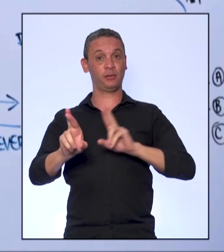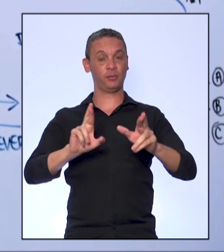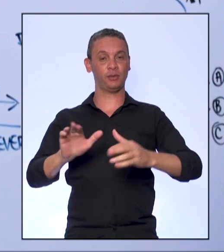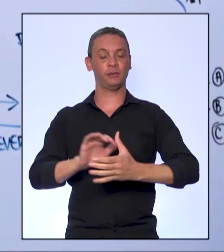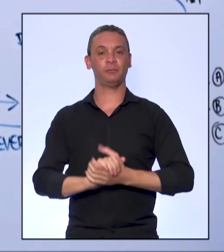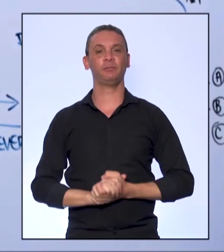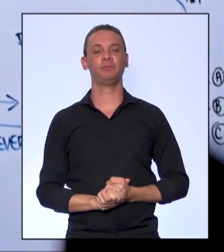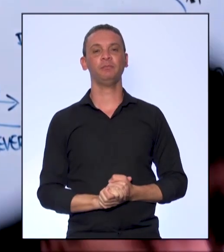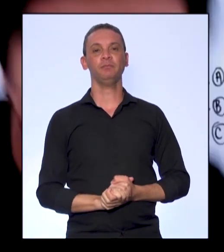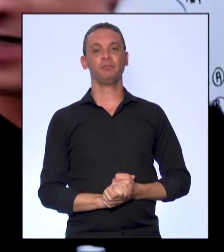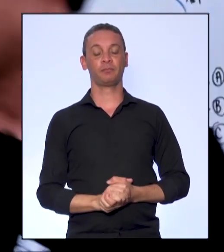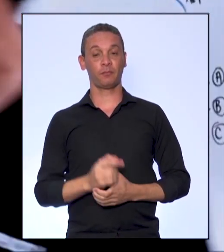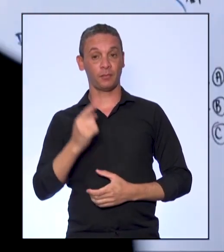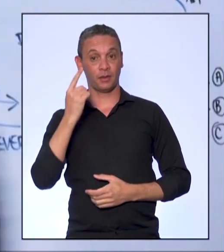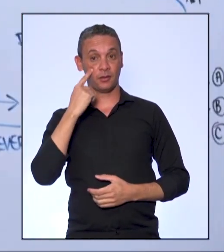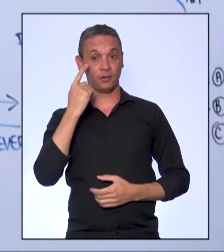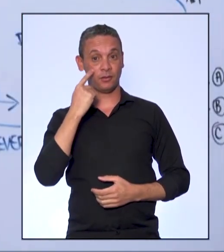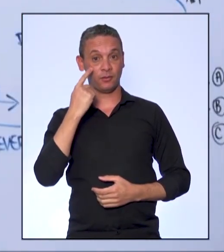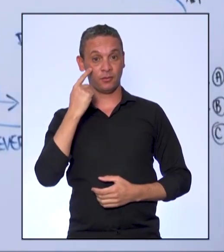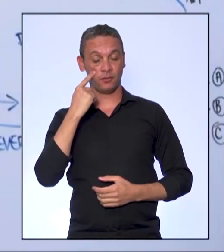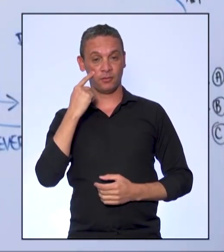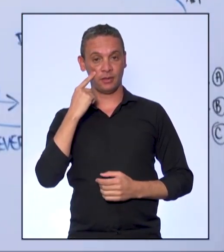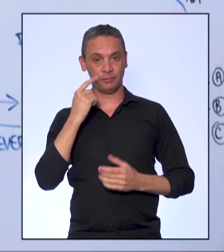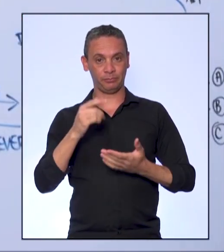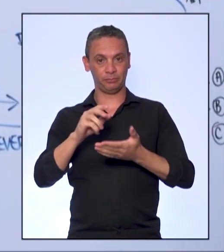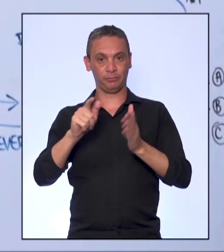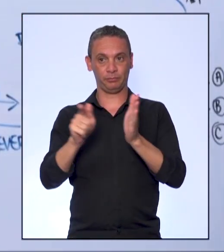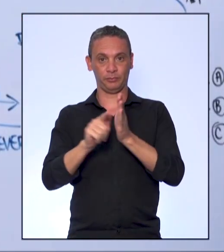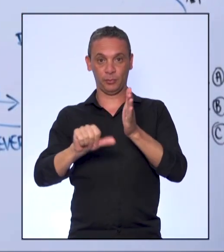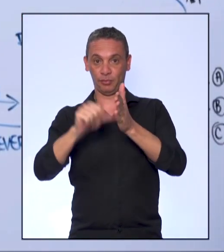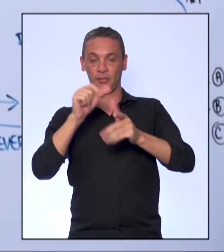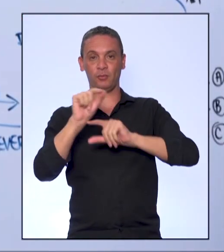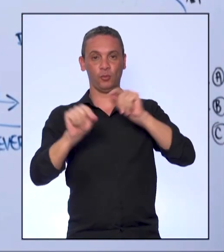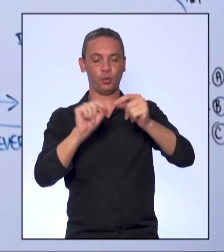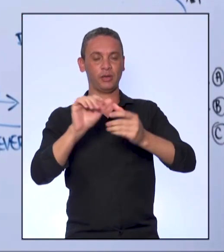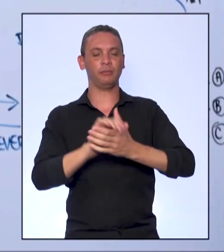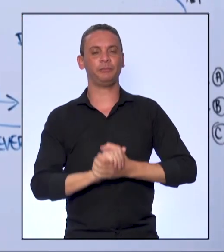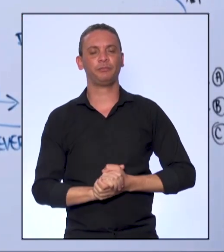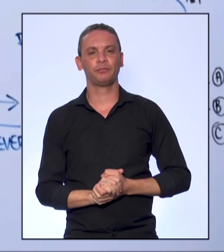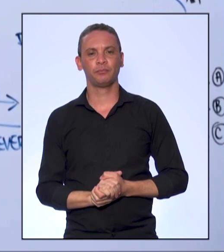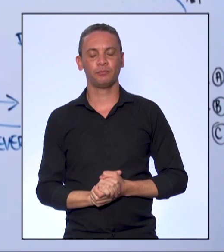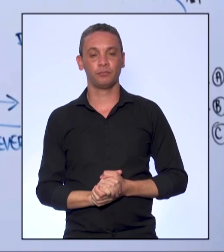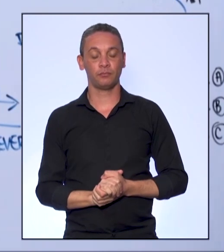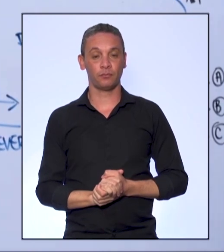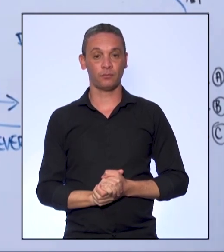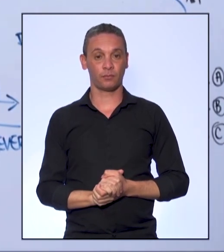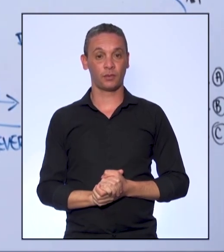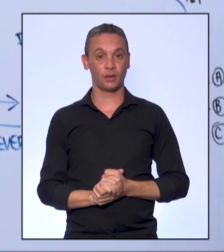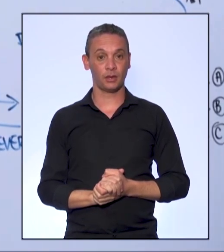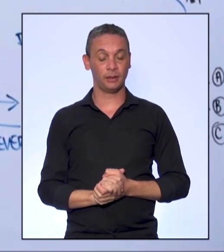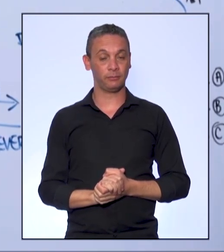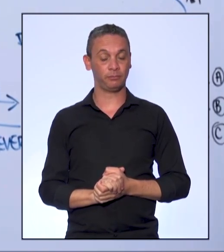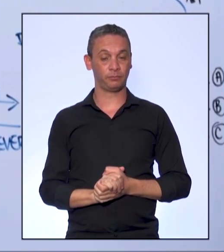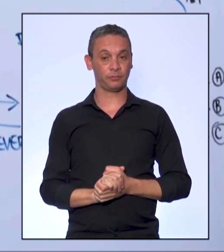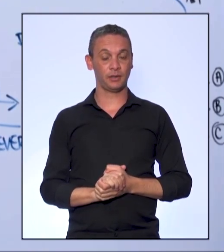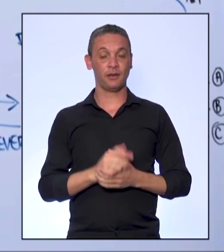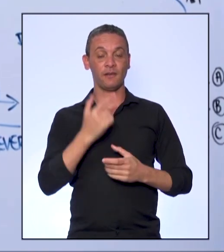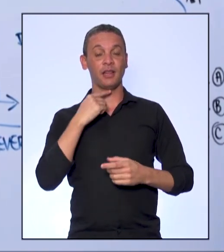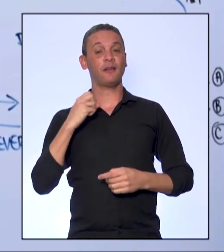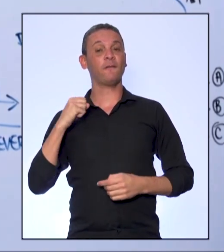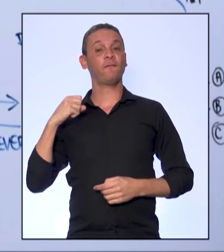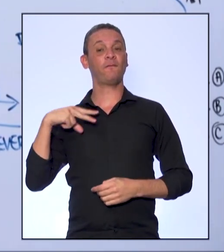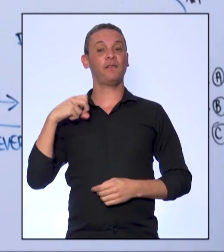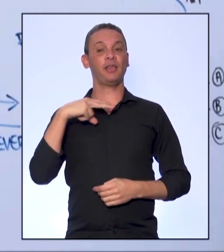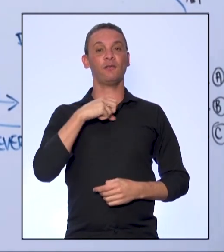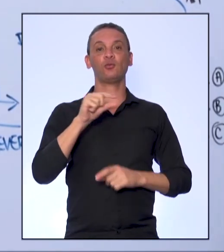imagem, ver se você consegue enxergar. Primeira questão, bora falar assim. Atente o que diz a respeito do vírus